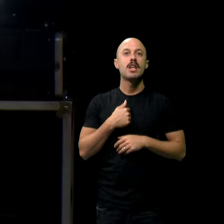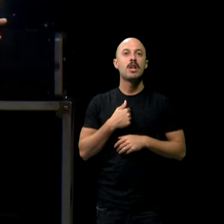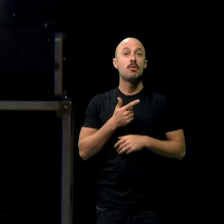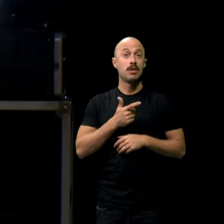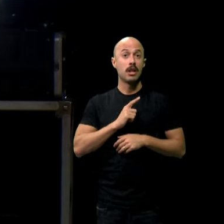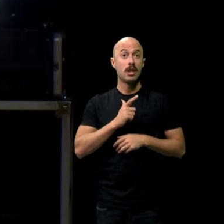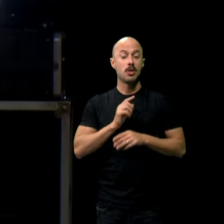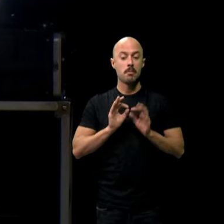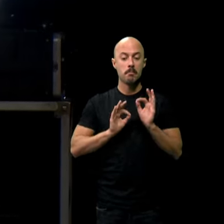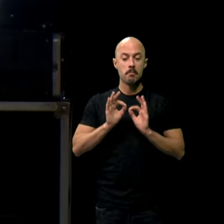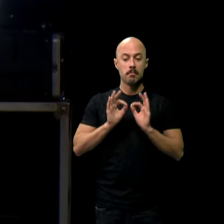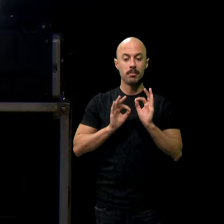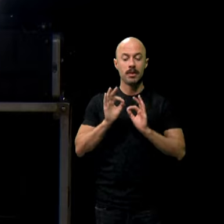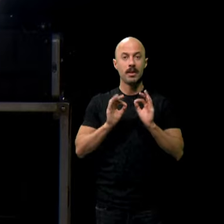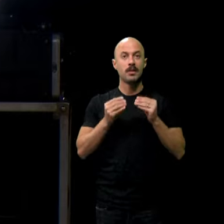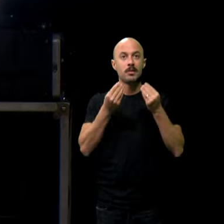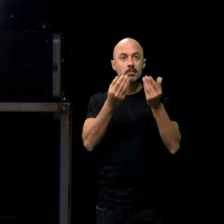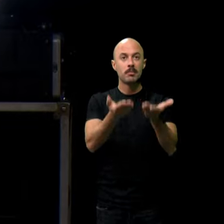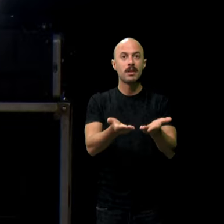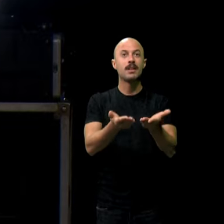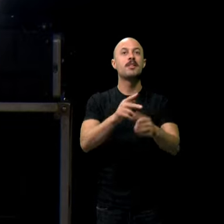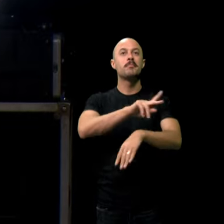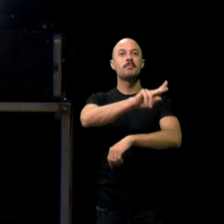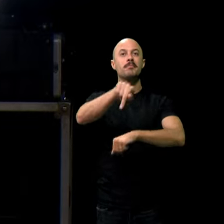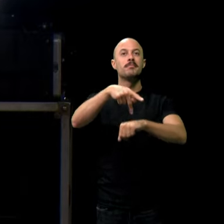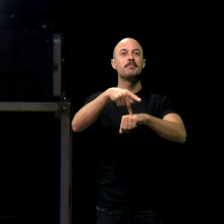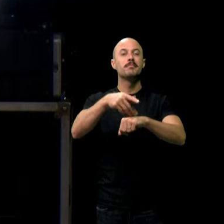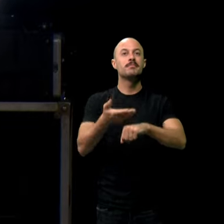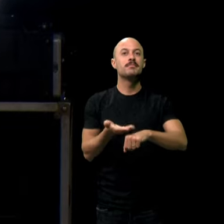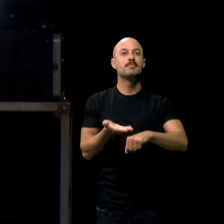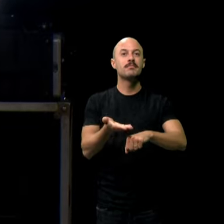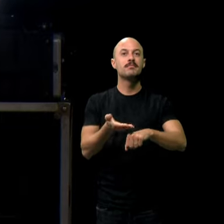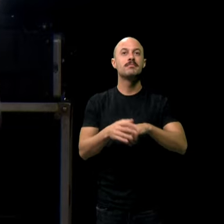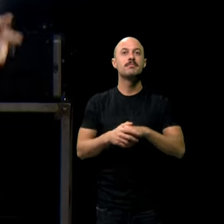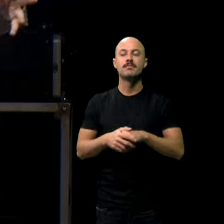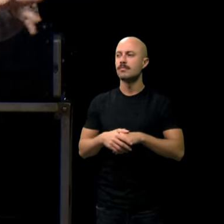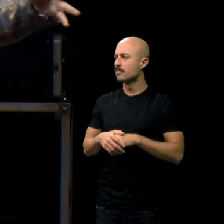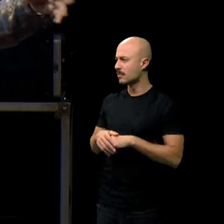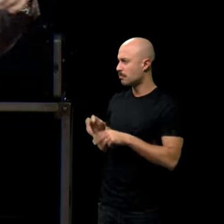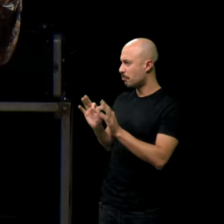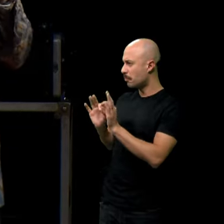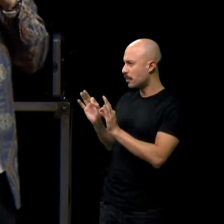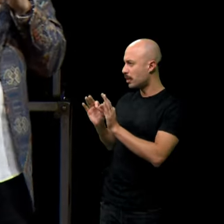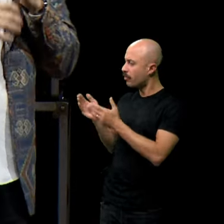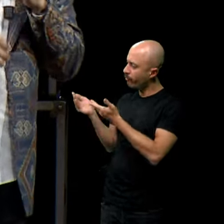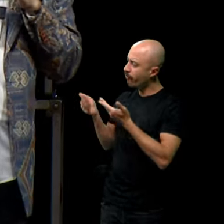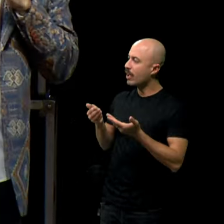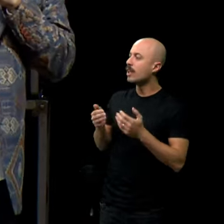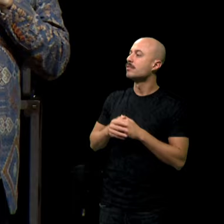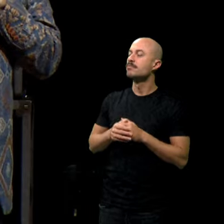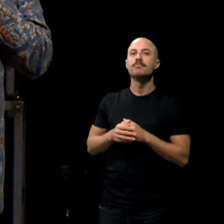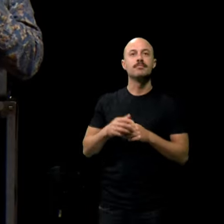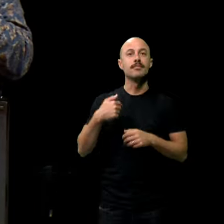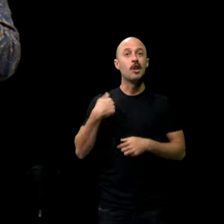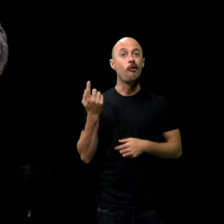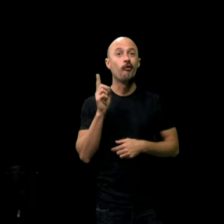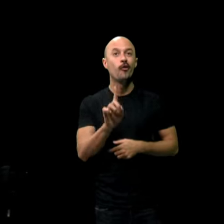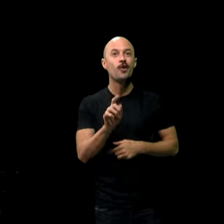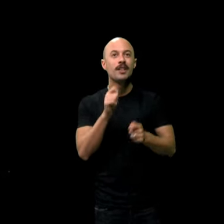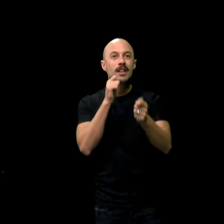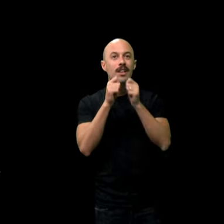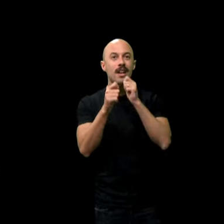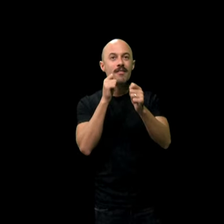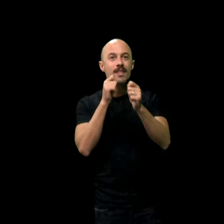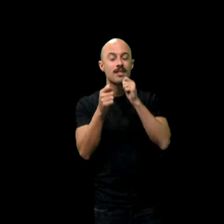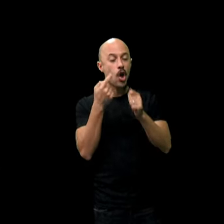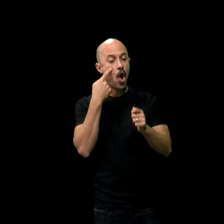de lojas, assim, assim, e eu quero apresentar o plano para vocês, pois, venha. E eu fui para a entrevista. Quando eu cheguei lá, eu mostrei o projeto,